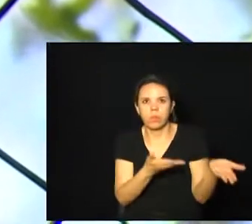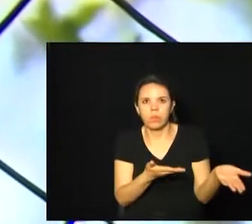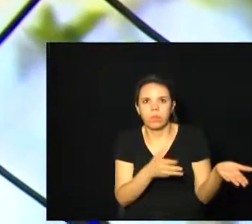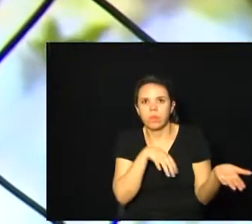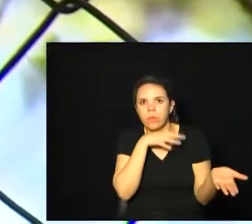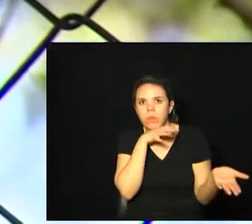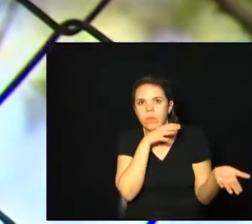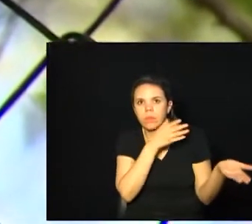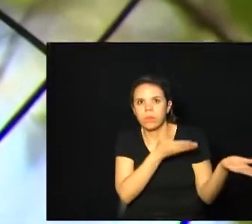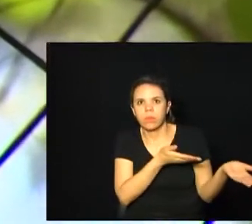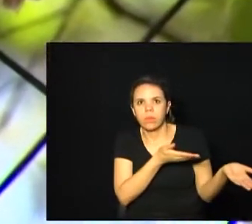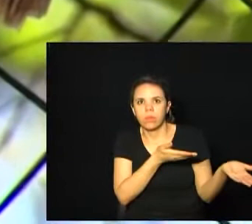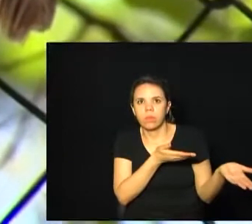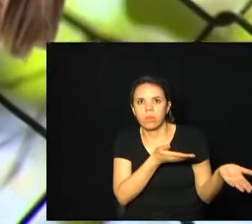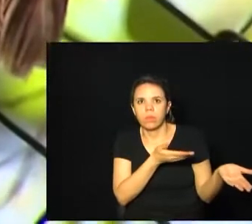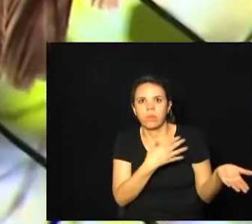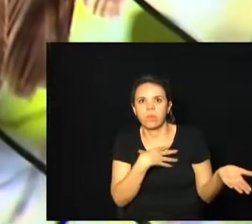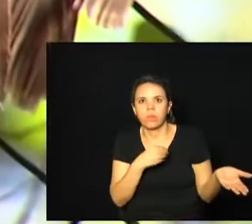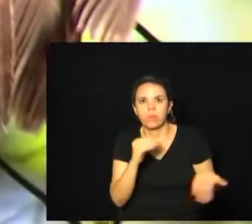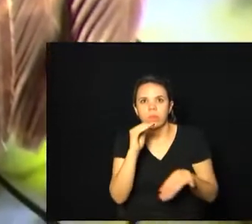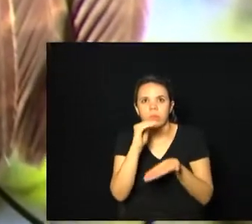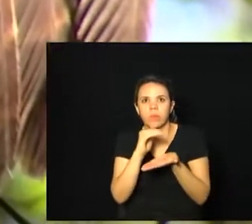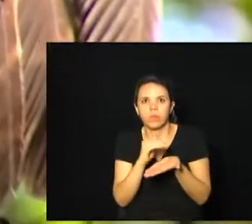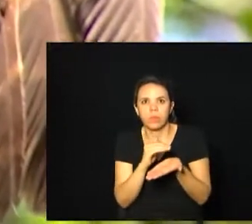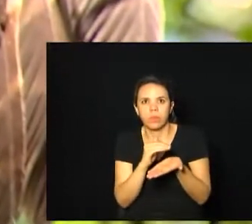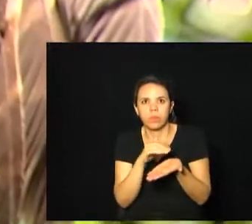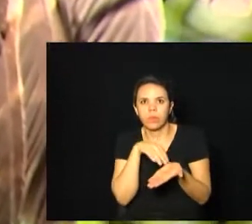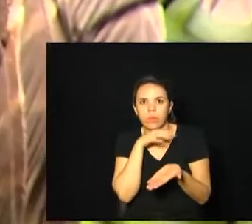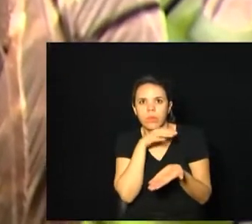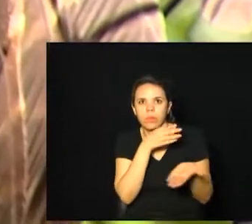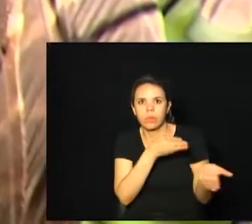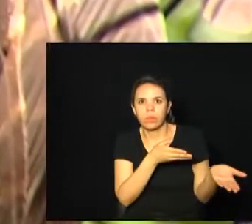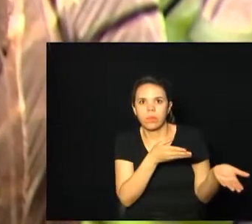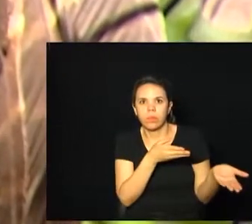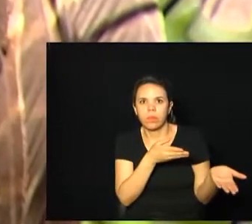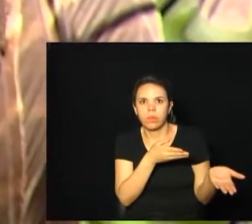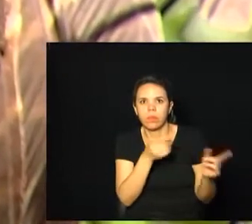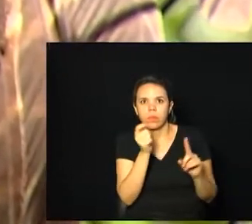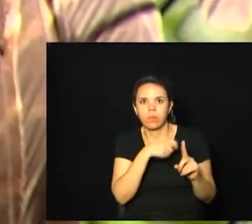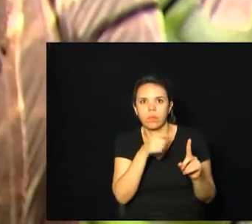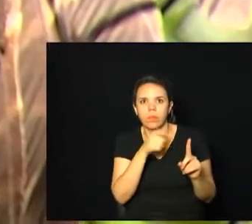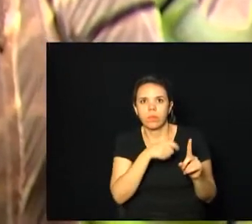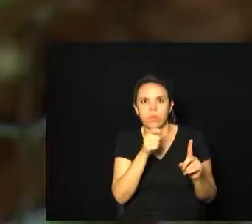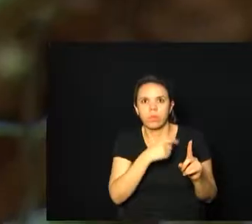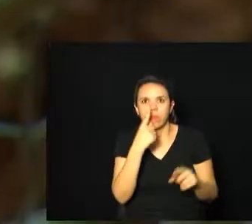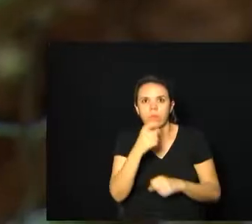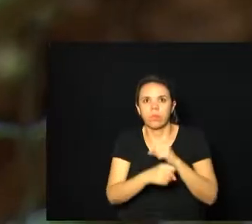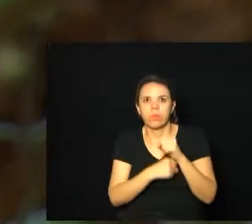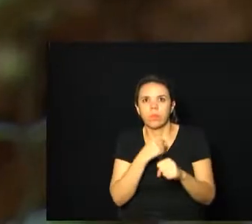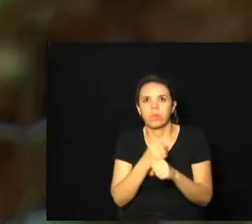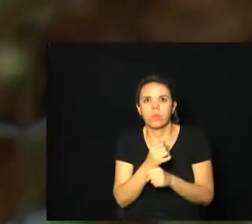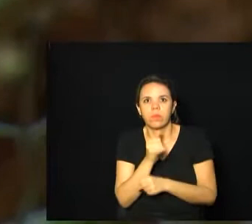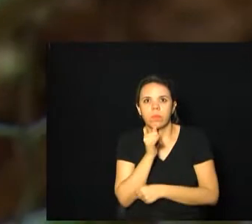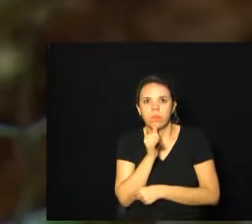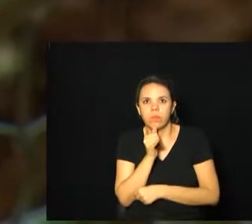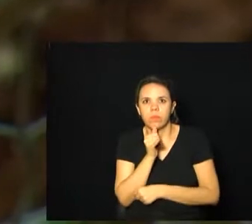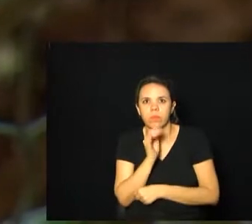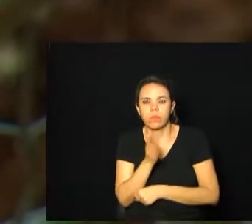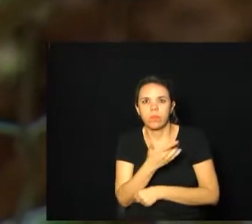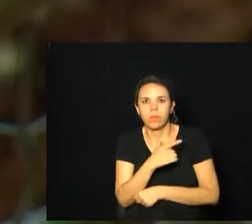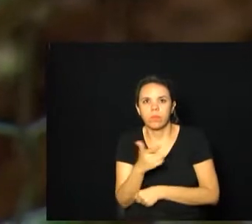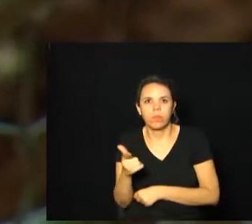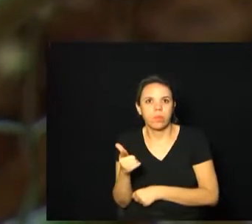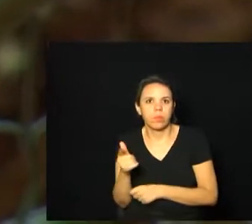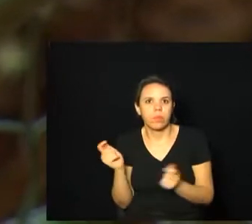animal que seja, ainda filhote, e esse animal fica aqui alguns meses ou até um ano, por exemplo, ele já não vai mais